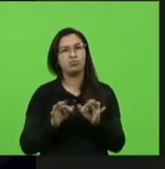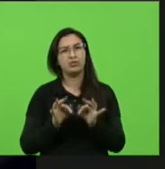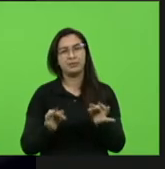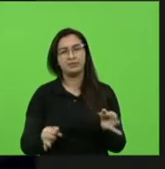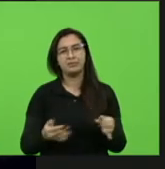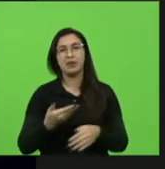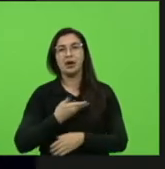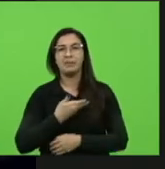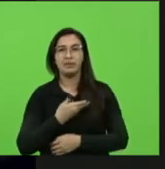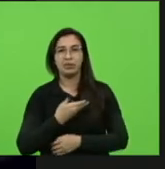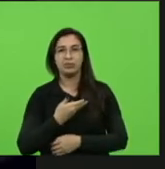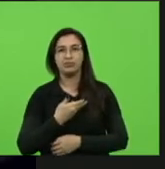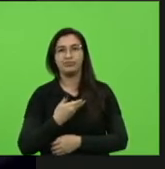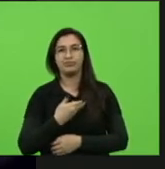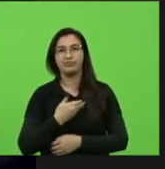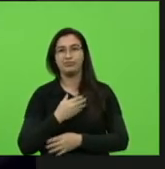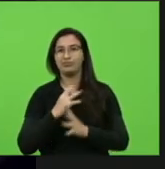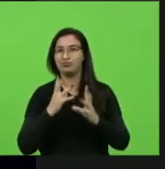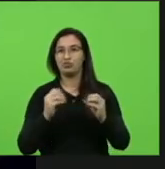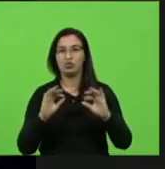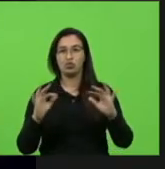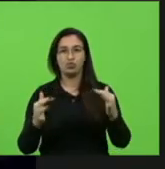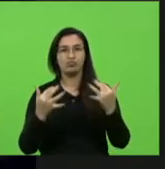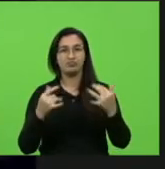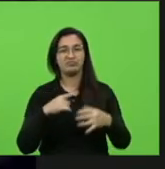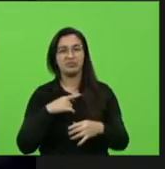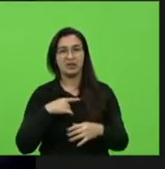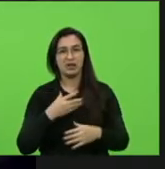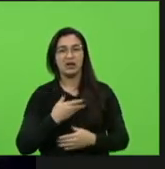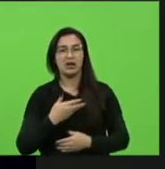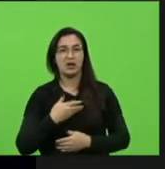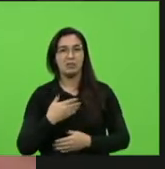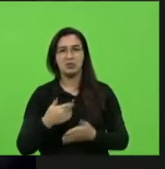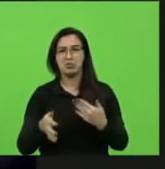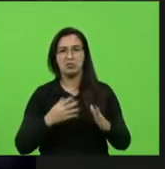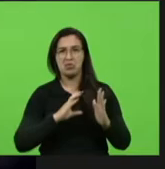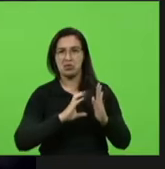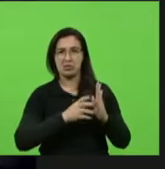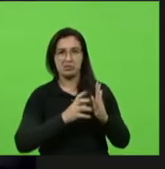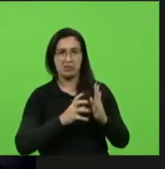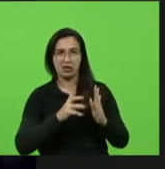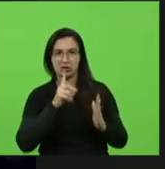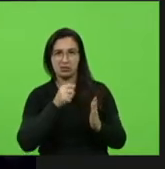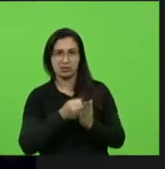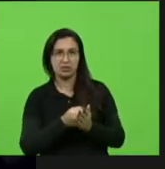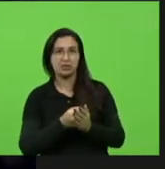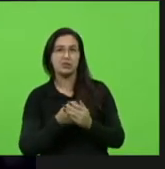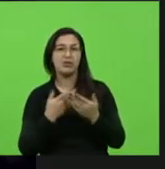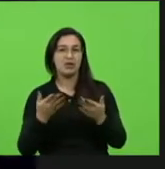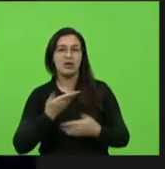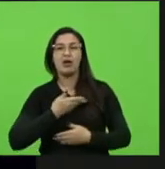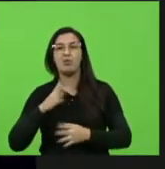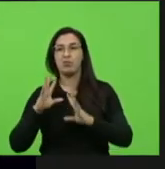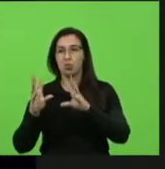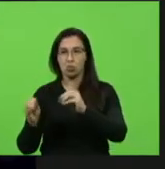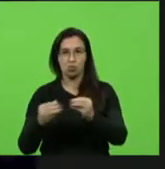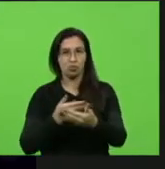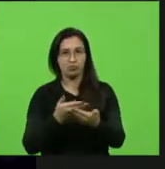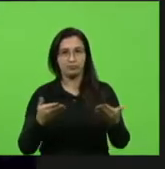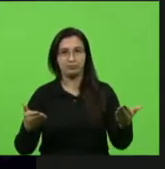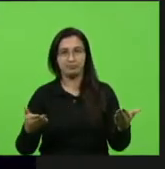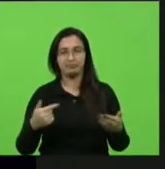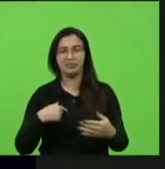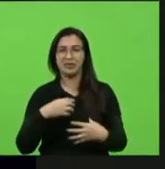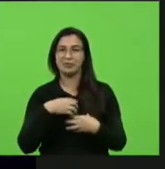amiga de todos, não importava o partido político. Então eu quero deixar aqui os meus sentimentos. Eu não pude